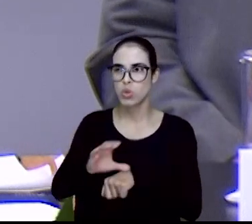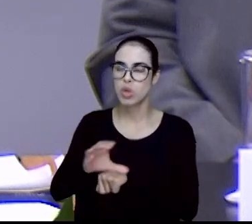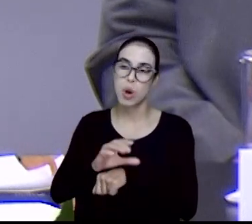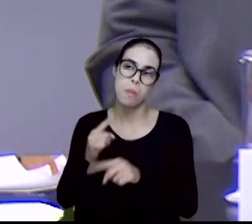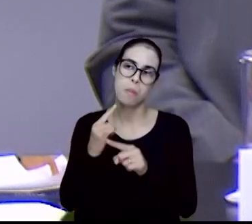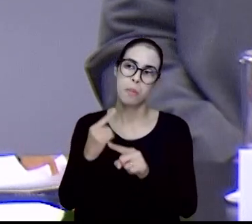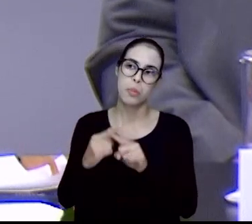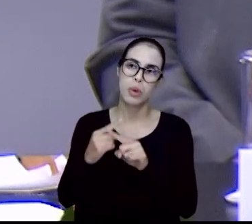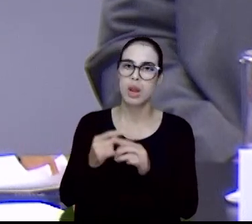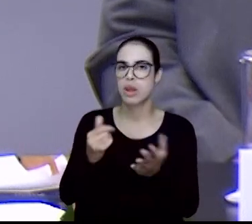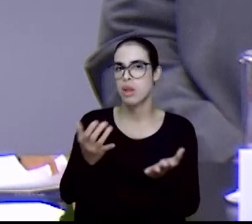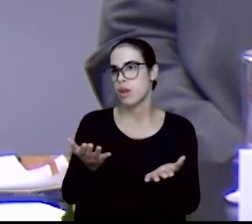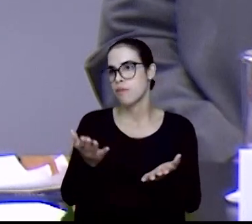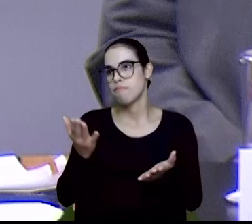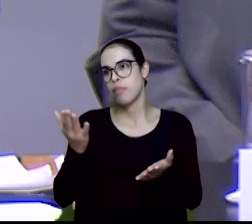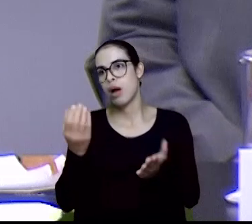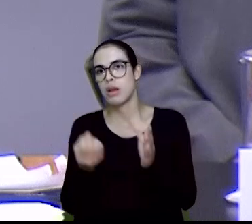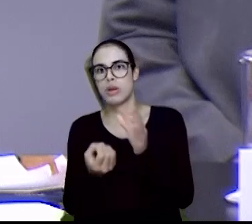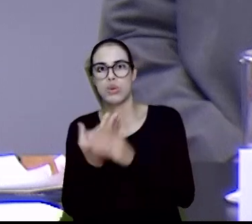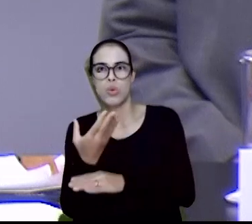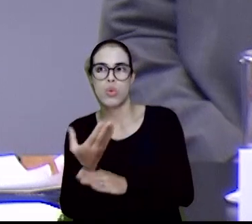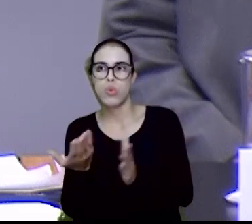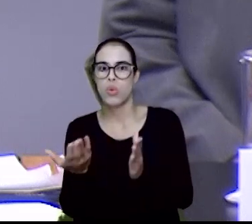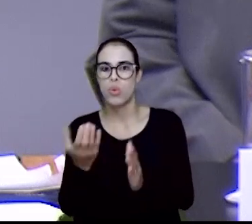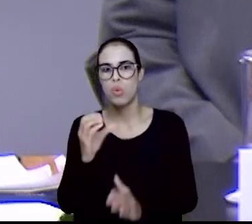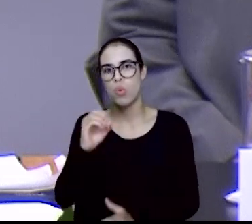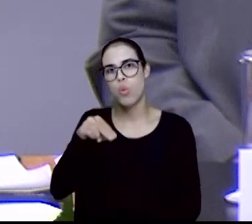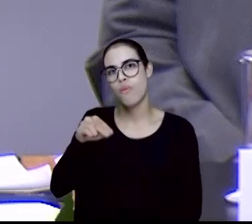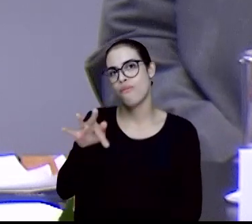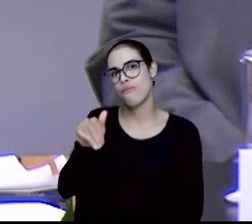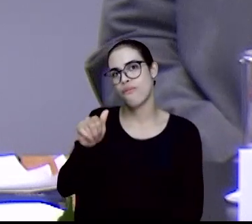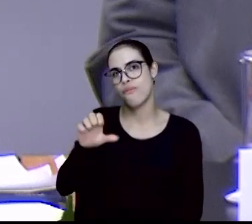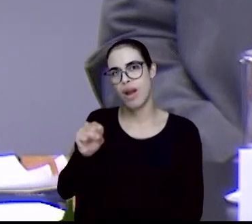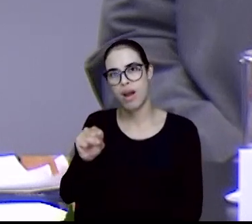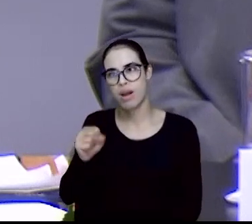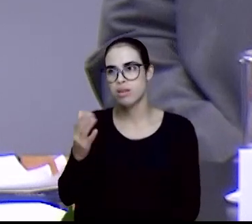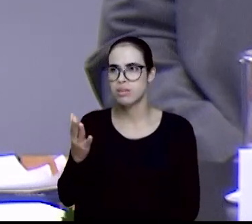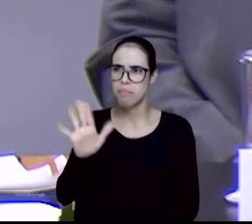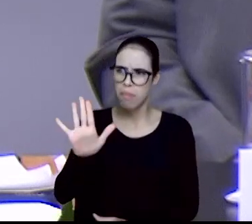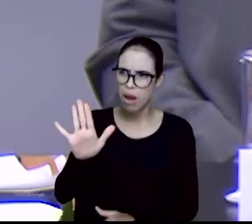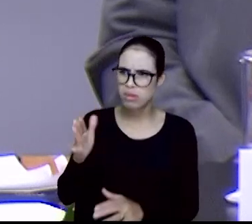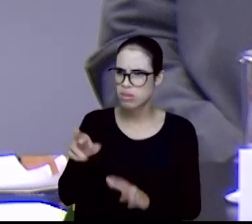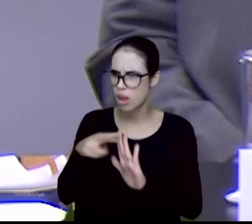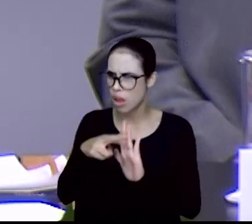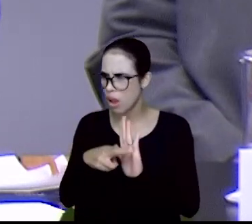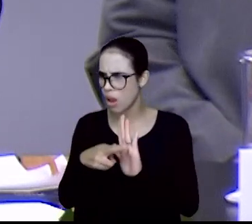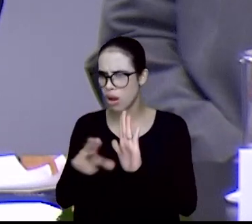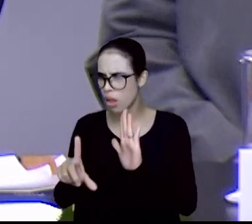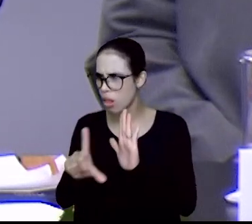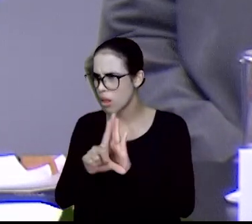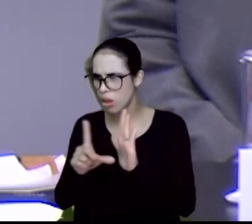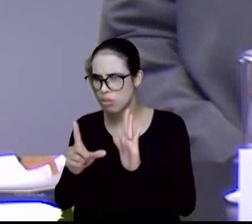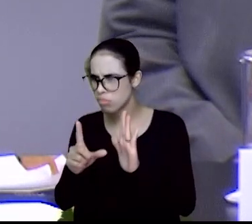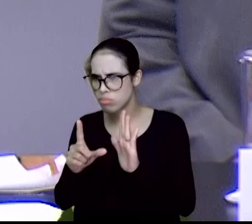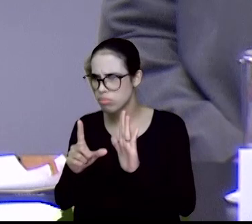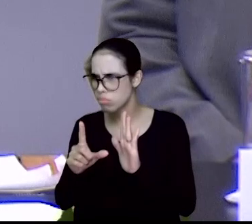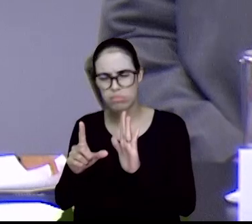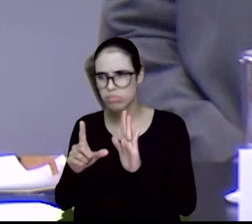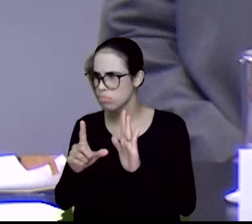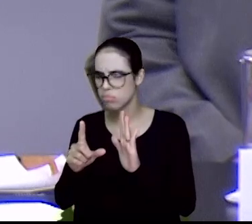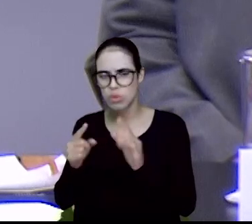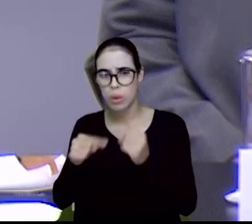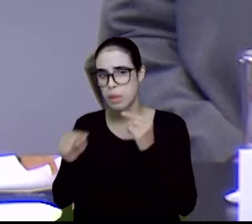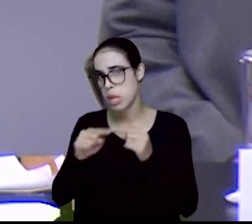aplicou uma exceção criada pelo CONFAS sem base legal, mesmo que seja o Estado do